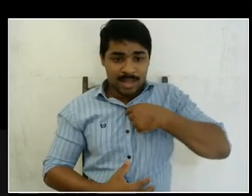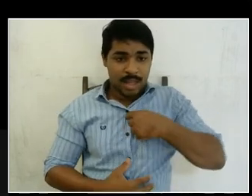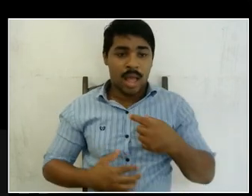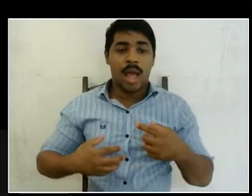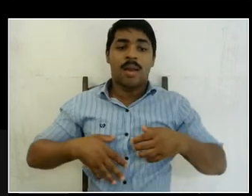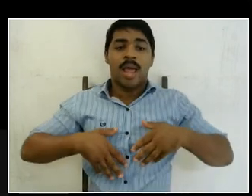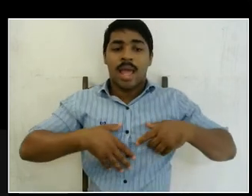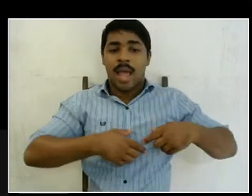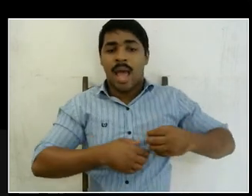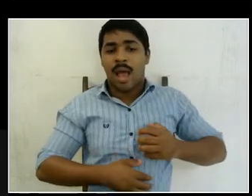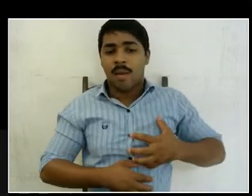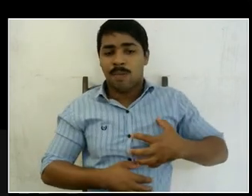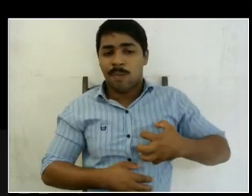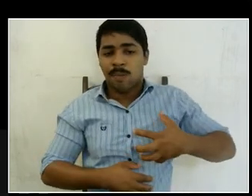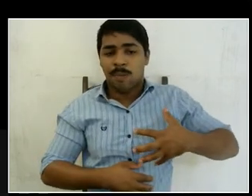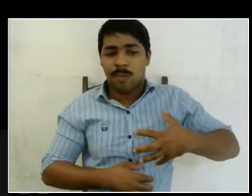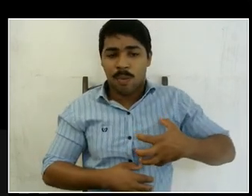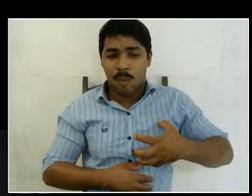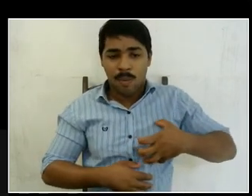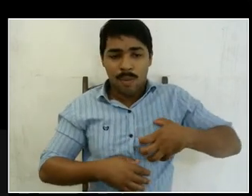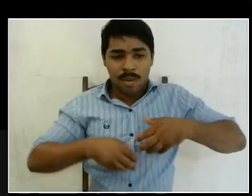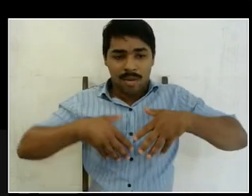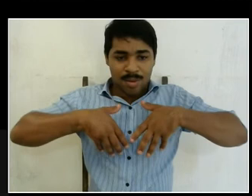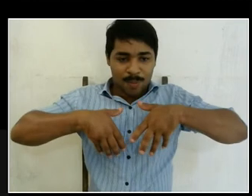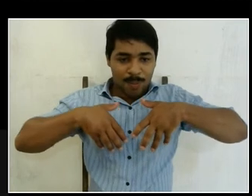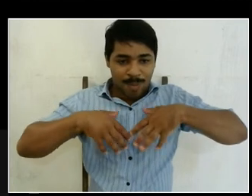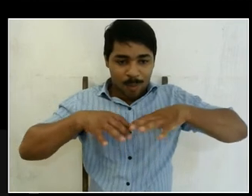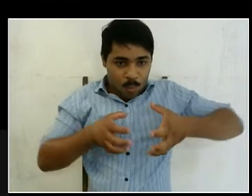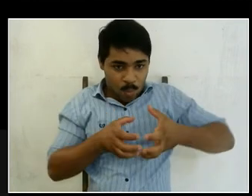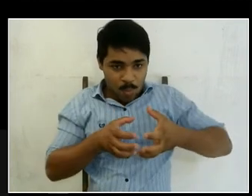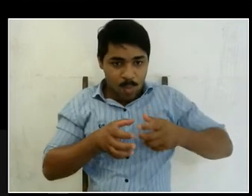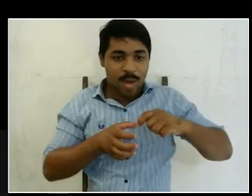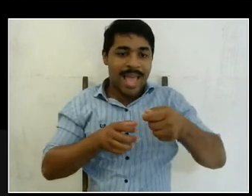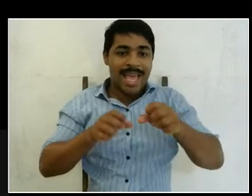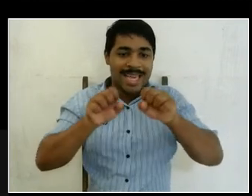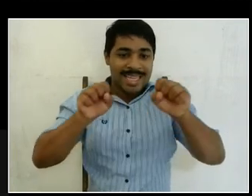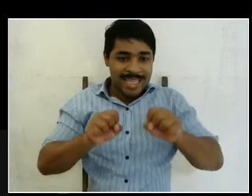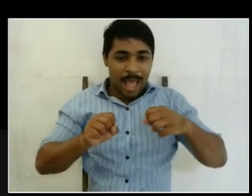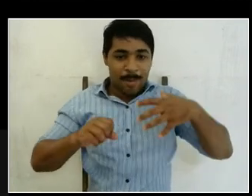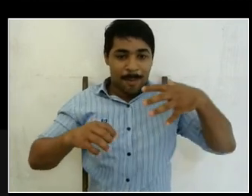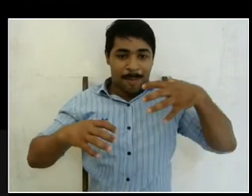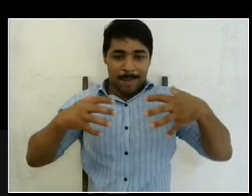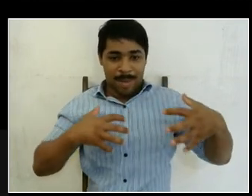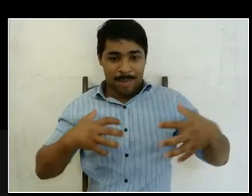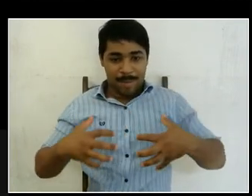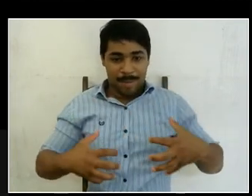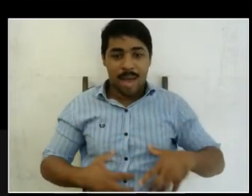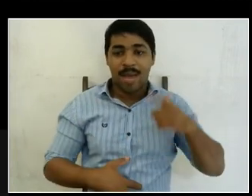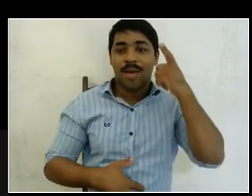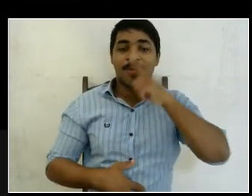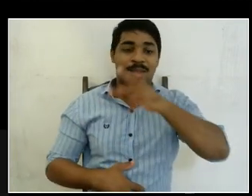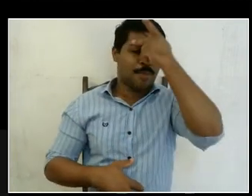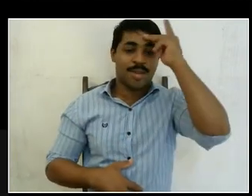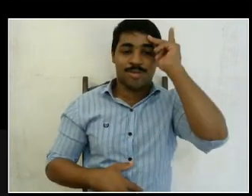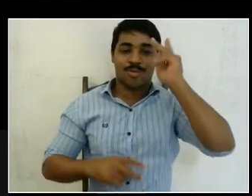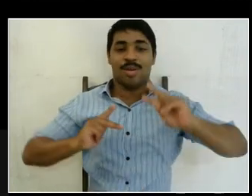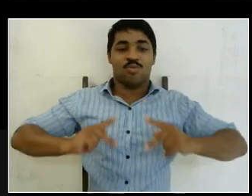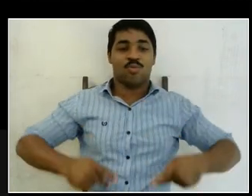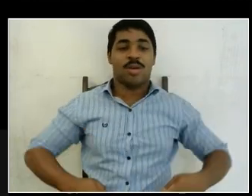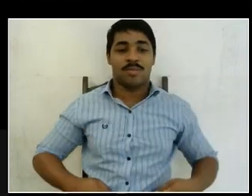organismo, tá? Então, esses são os níveis de organização biológica. Existem, basicamente, 4 tipos de